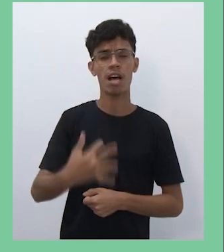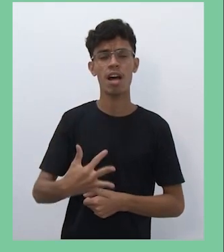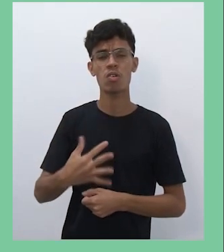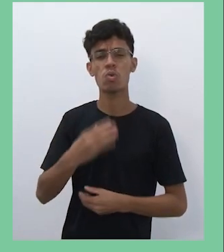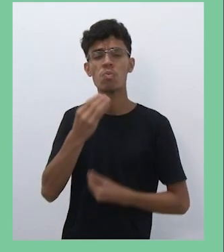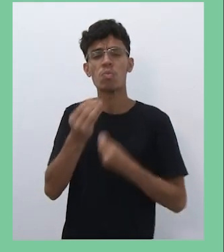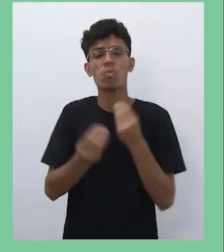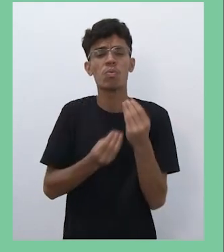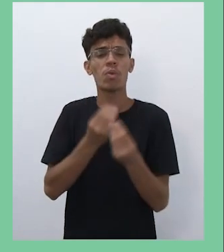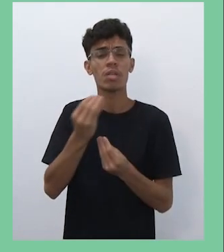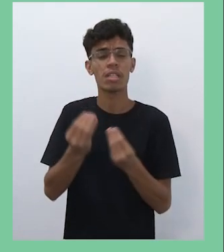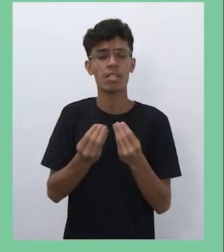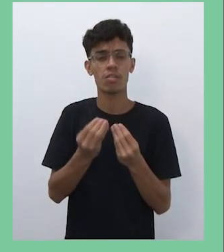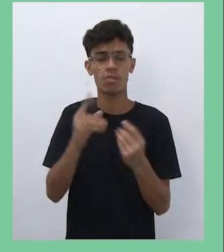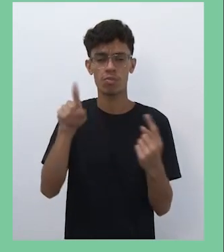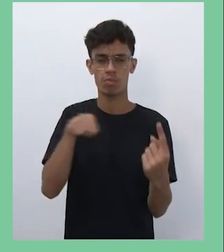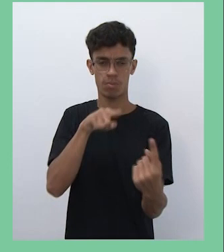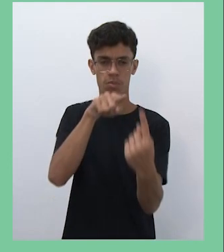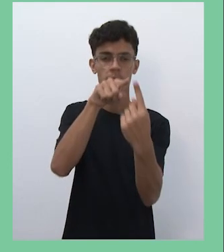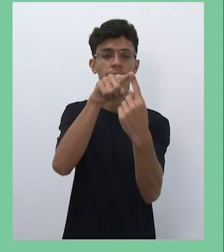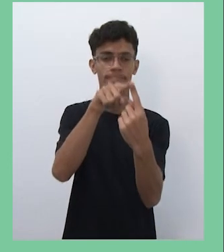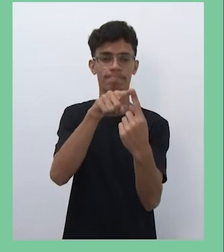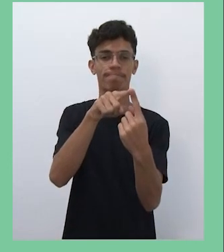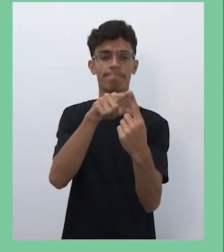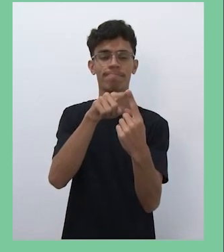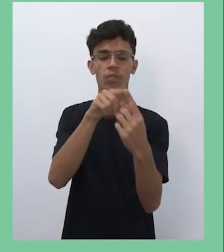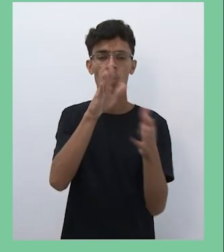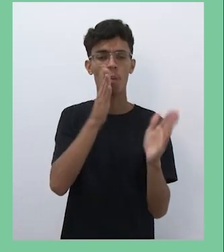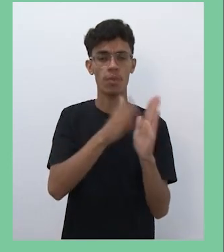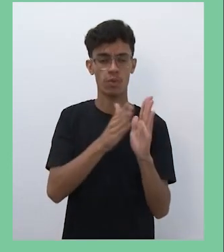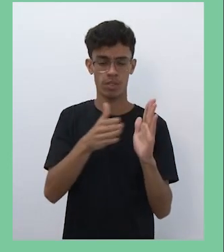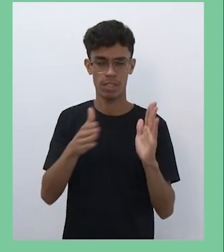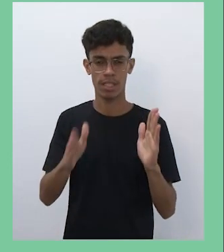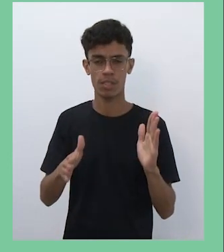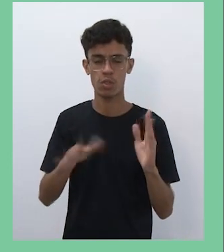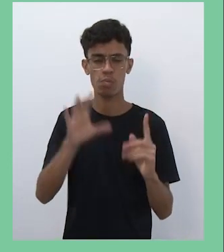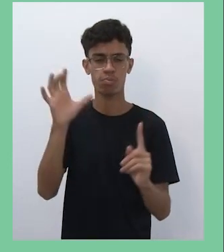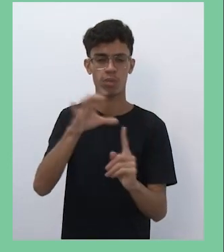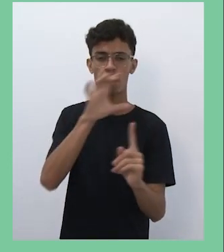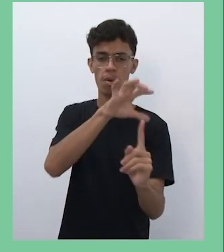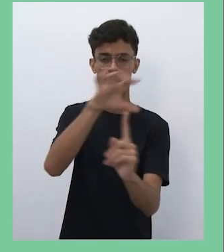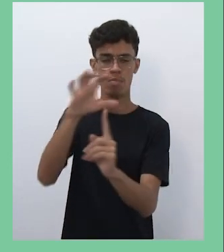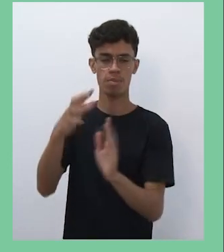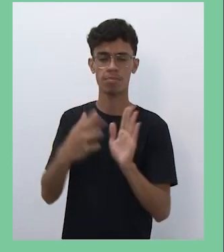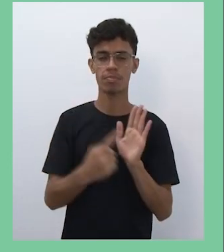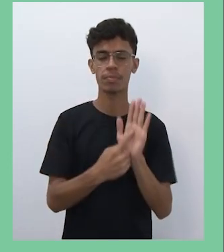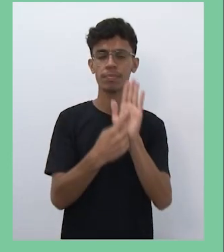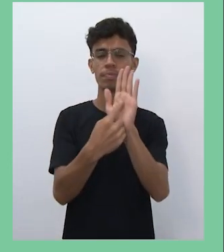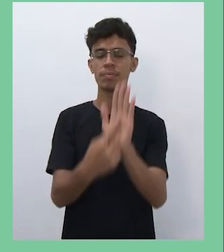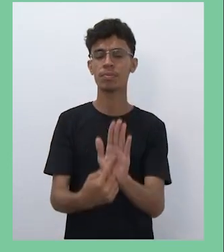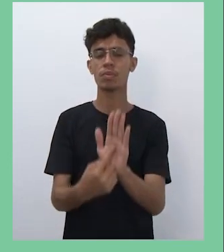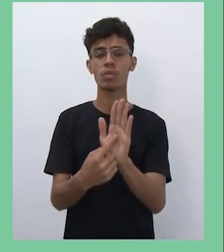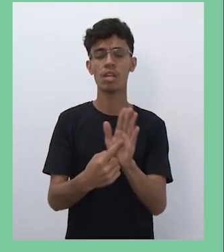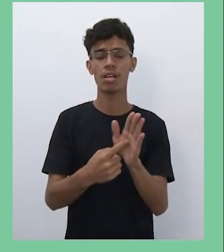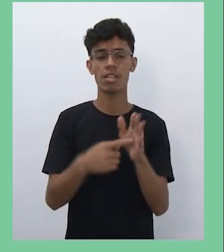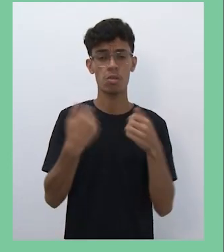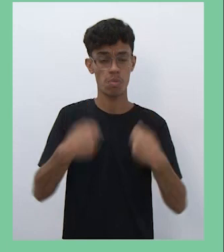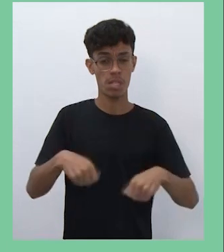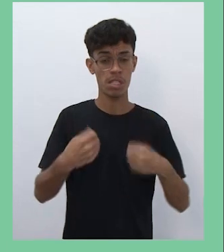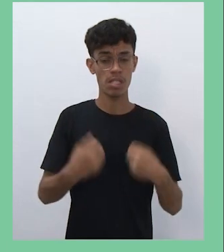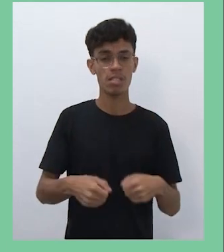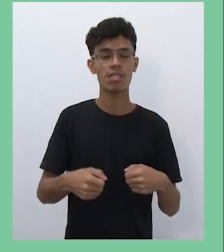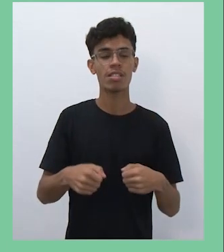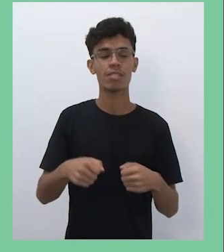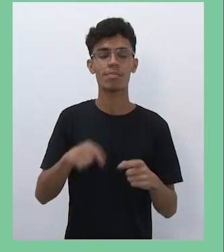vai interferir. A justificativa deve persuadir o leitor e mostrar a necessidade do projeto para a resolução